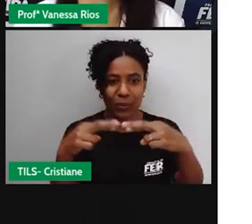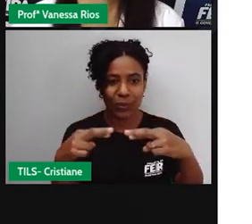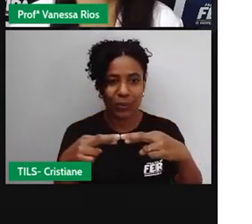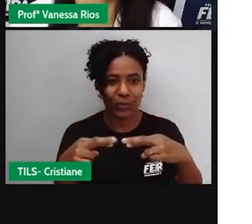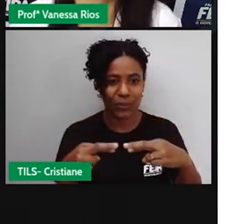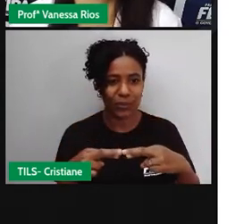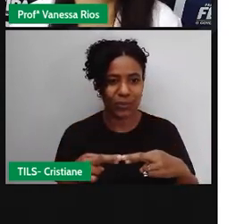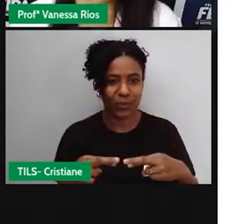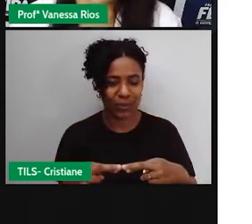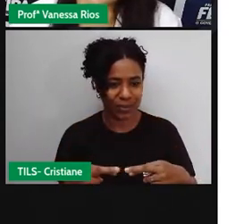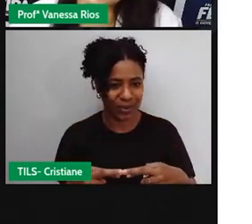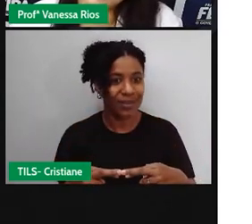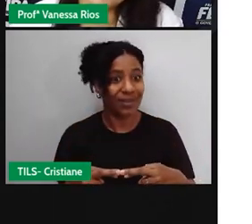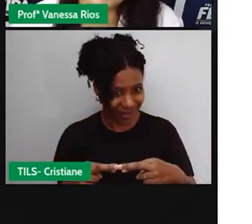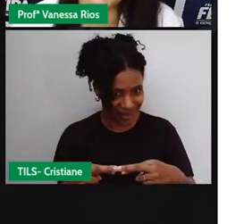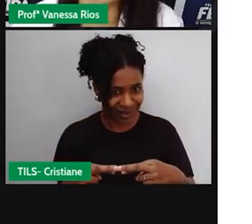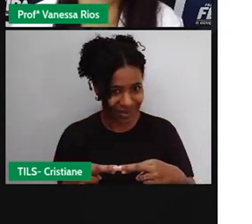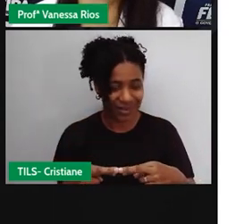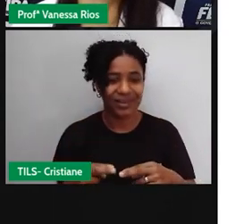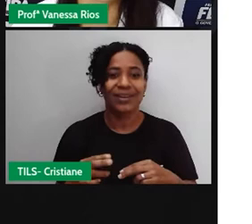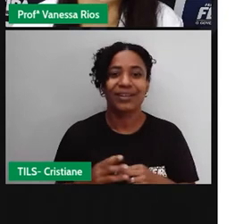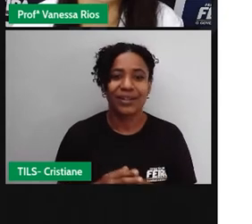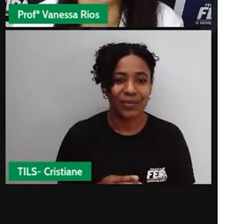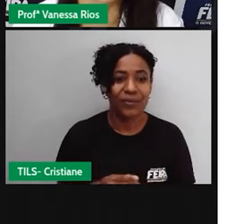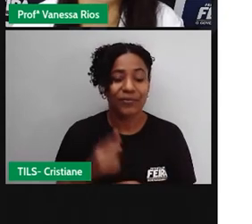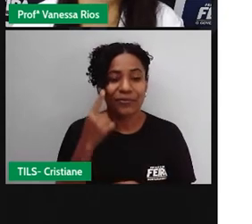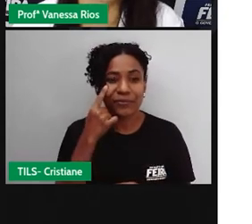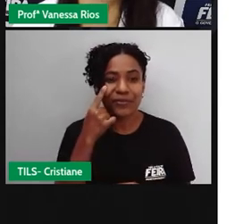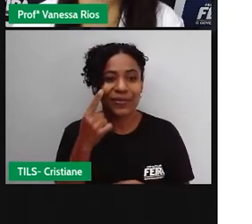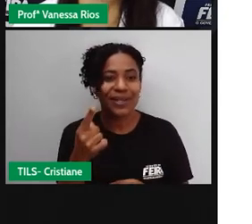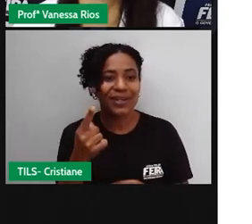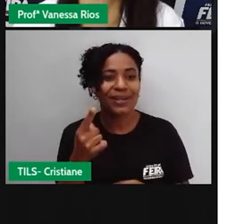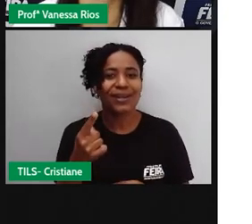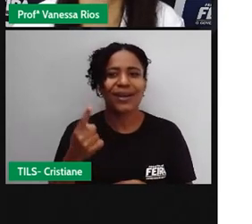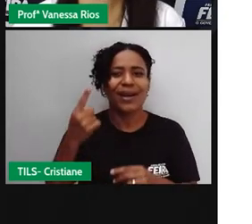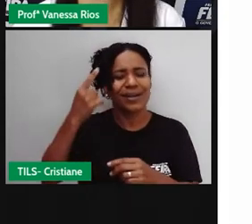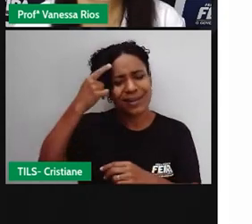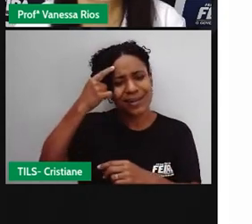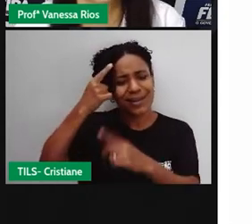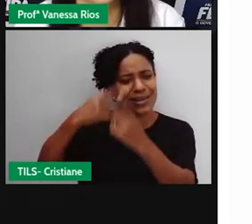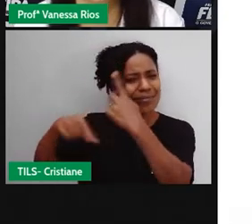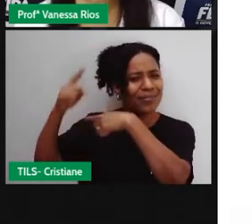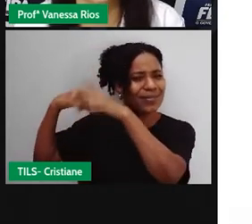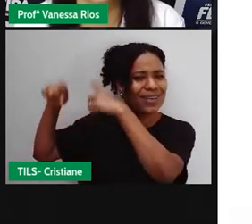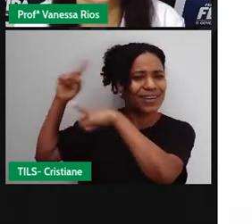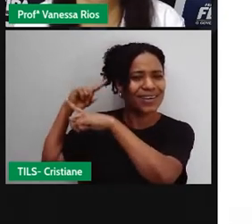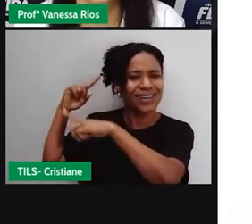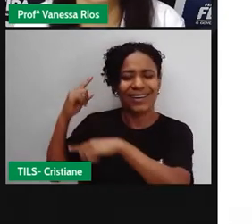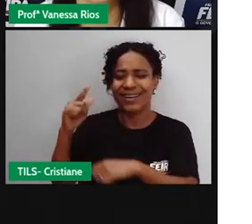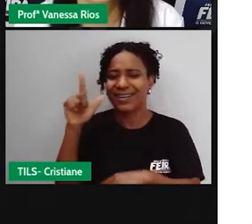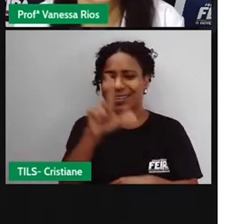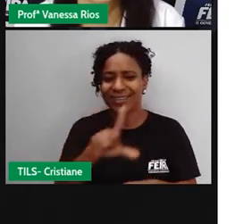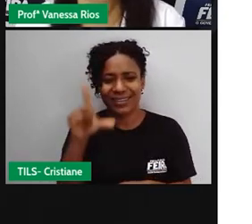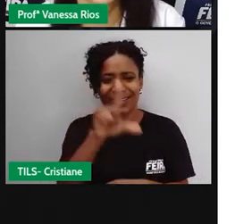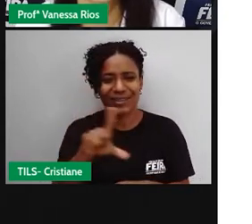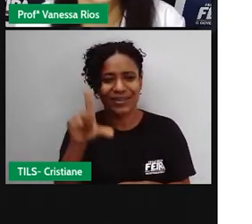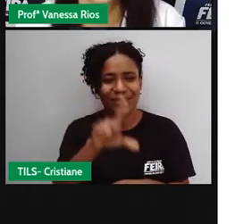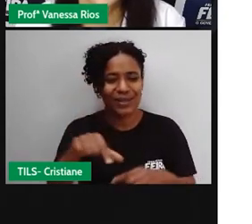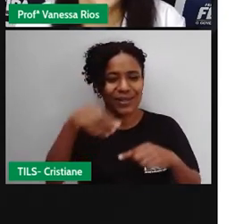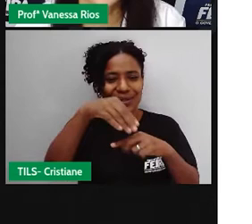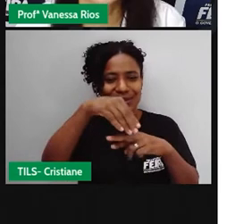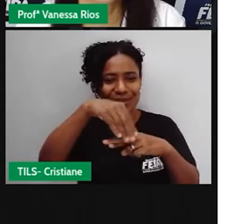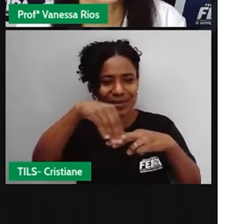aí a gente volta lá para a herança, né? Para lá, para o início da literatura de cordel, quando